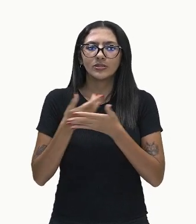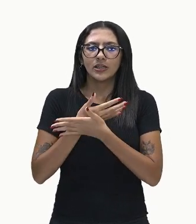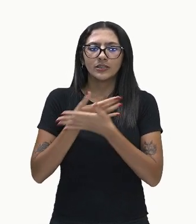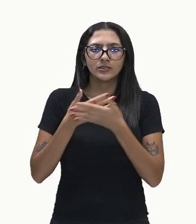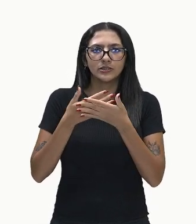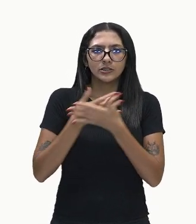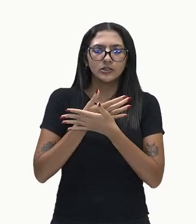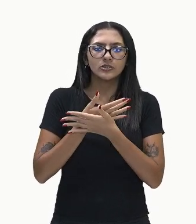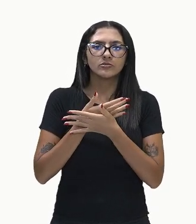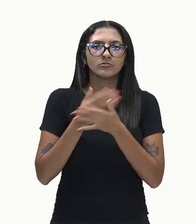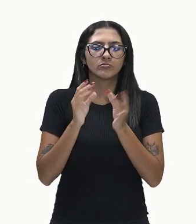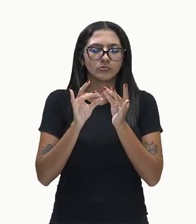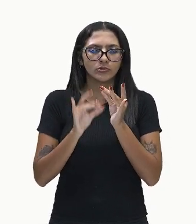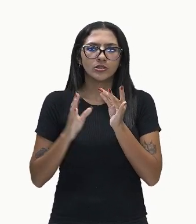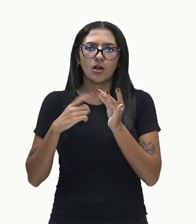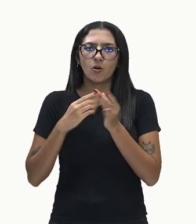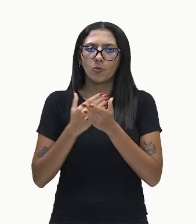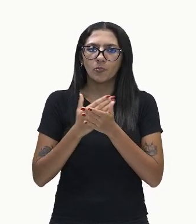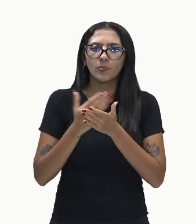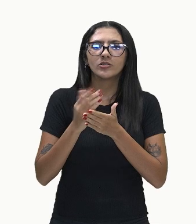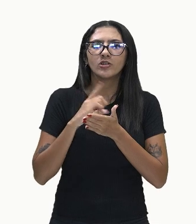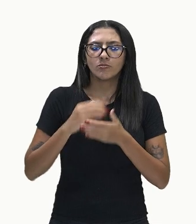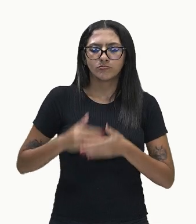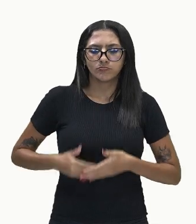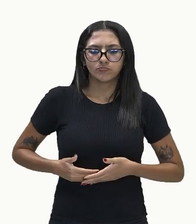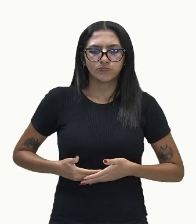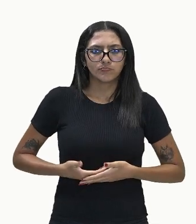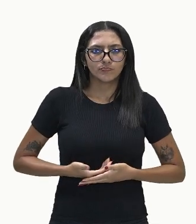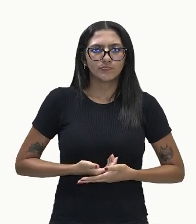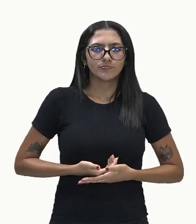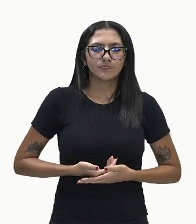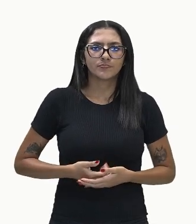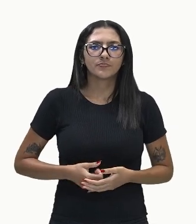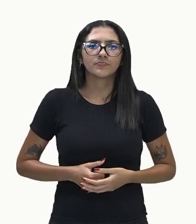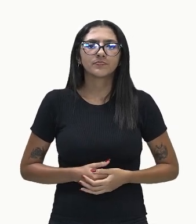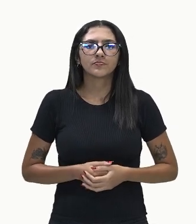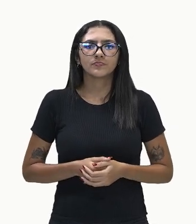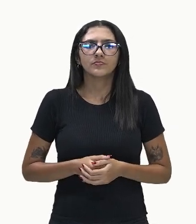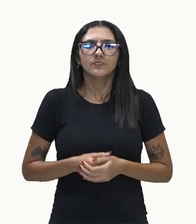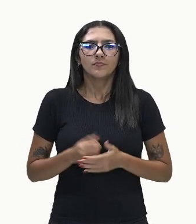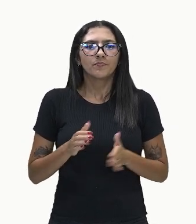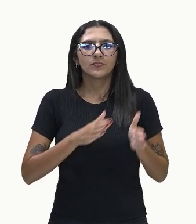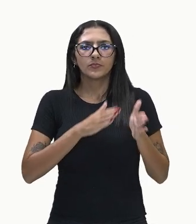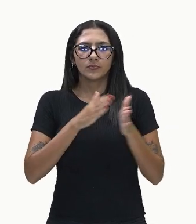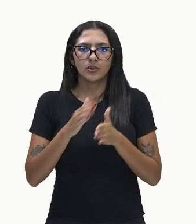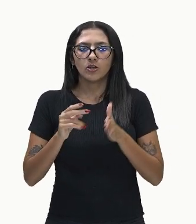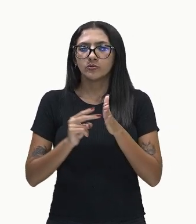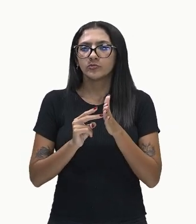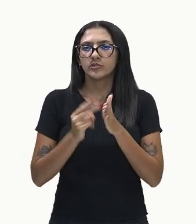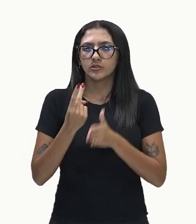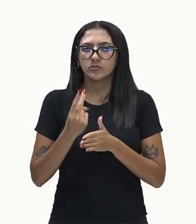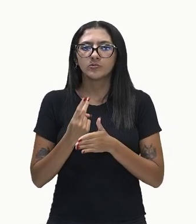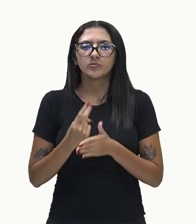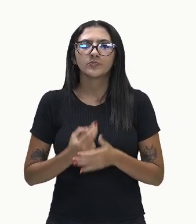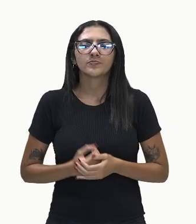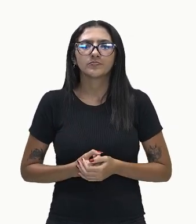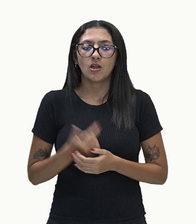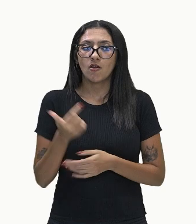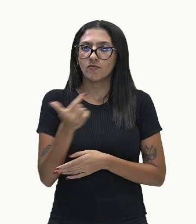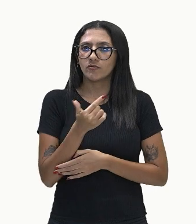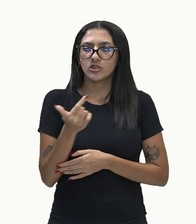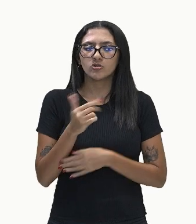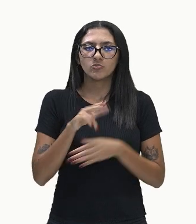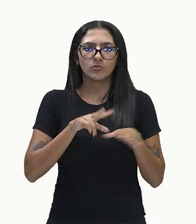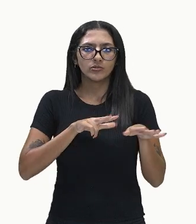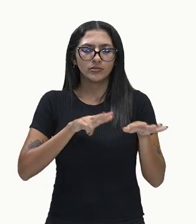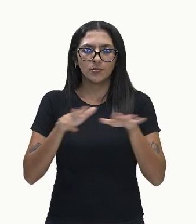tecidos, nós já temos o embrião formado. No segundo trimestre, ou seja, 22